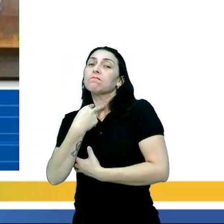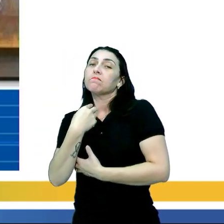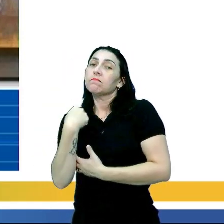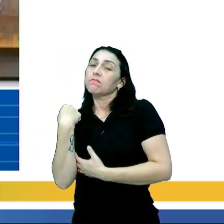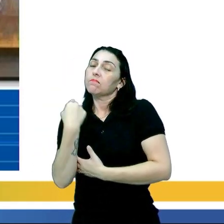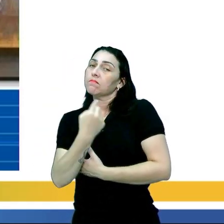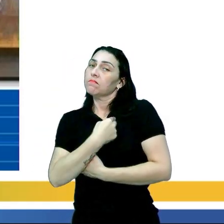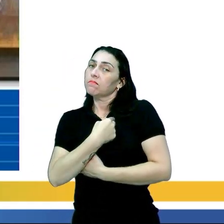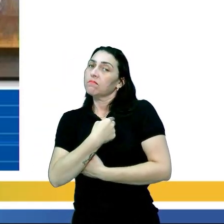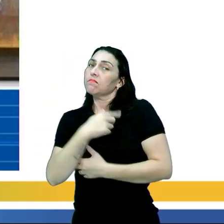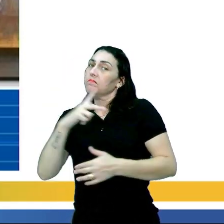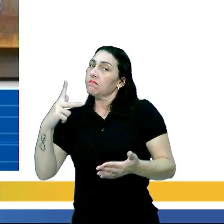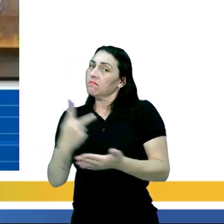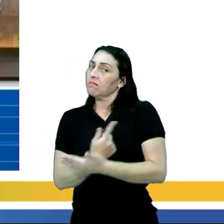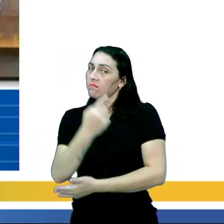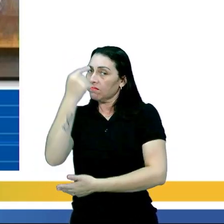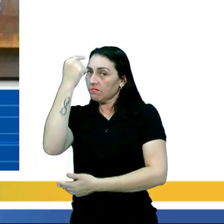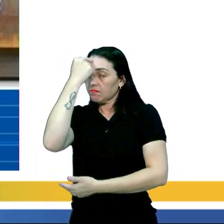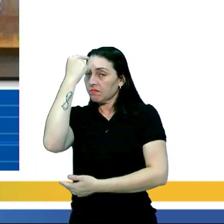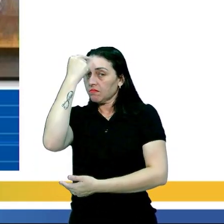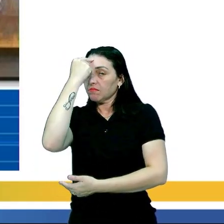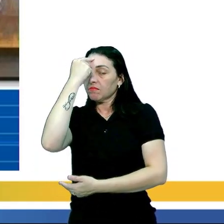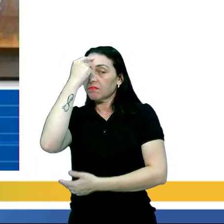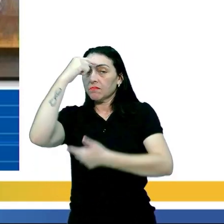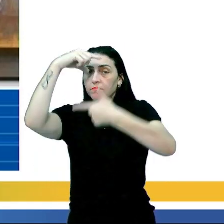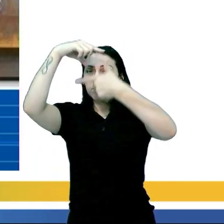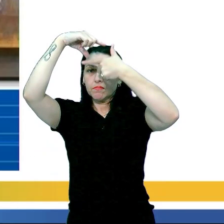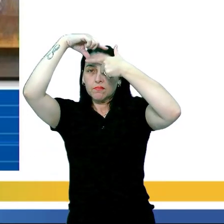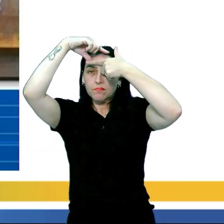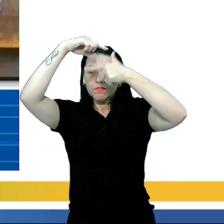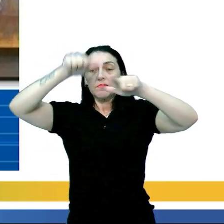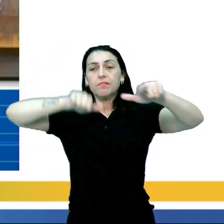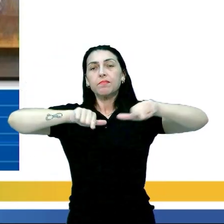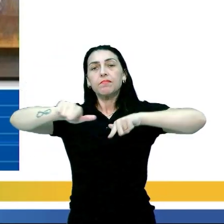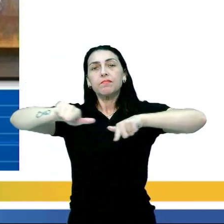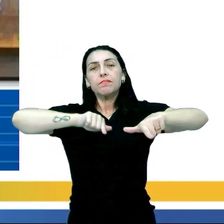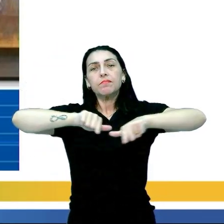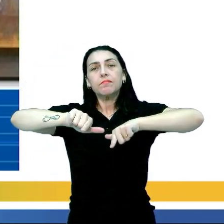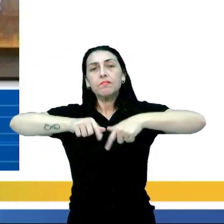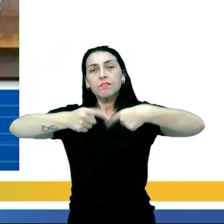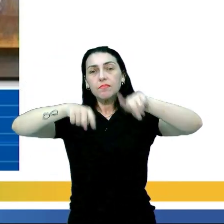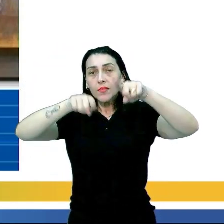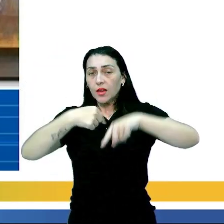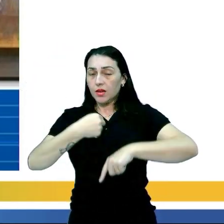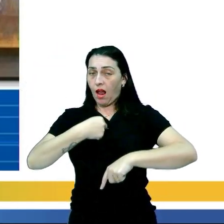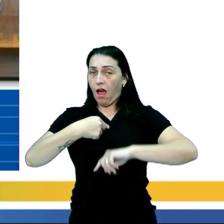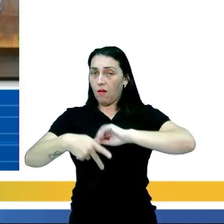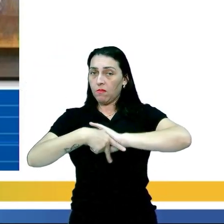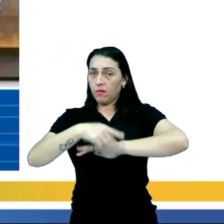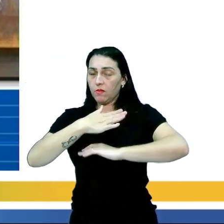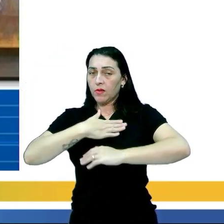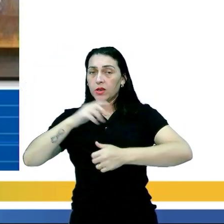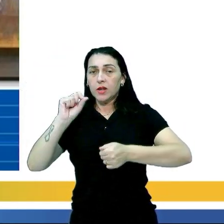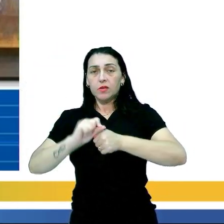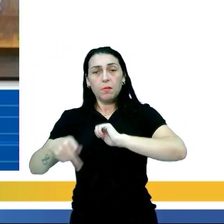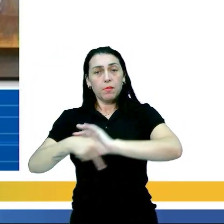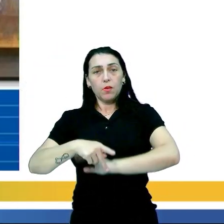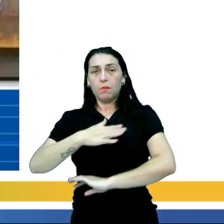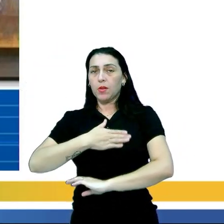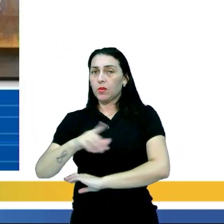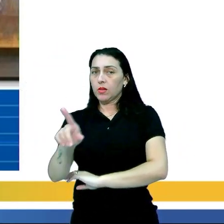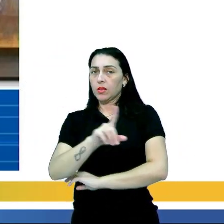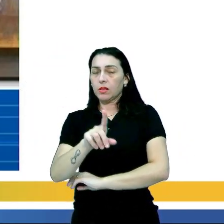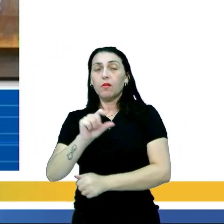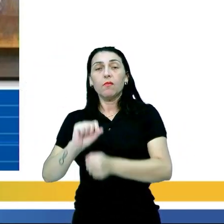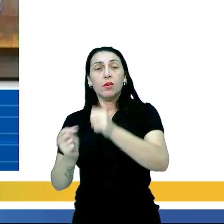no ridículo. Bom, então essa é a alienação do trabalho. É quando aquele trabalho que eu faço, ele não me pertence. Eu faço